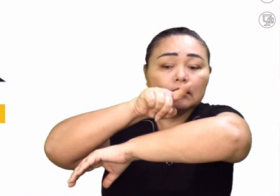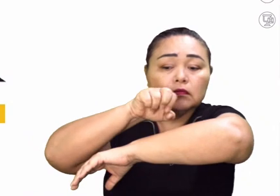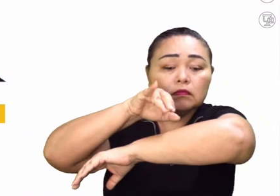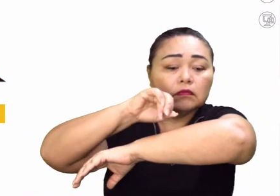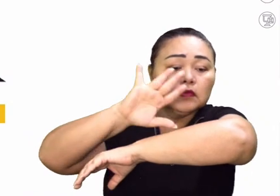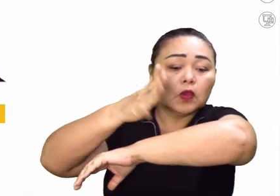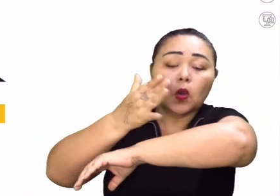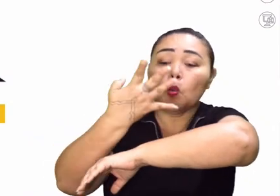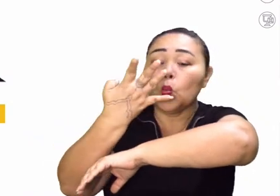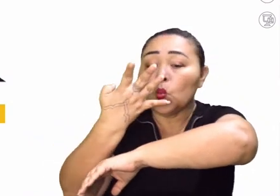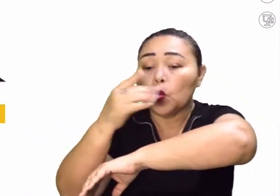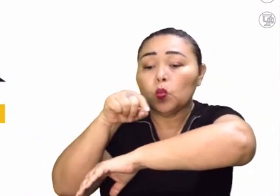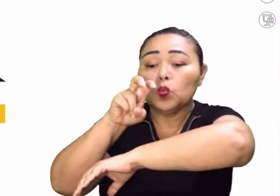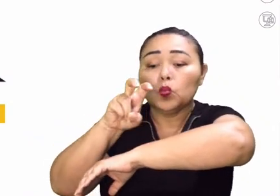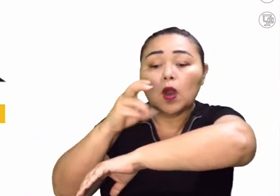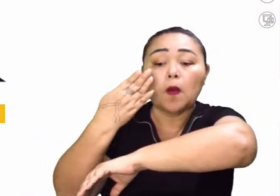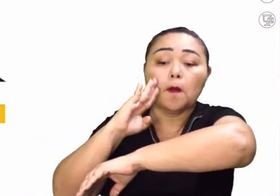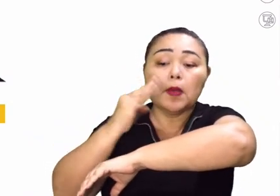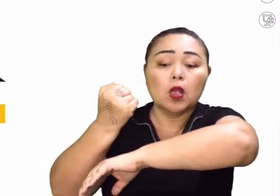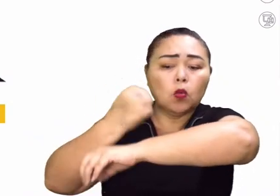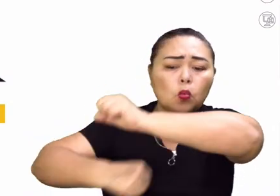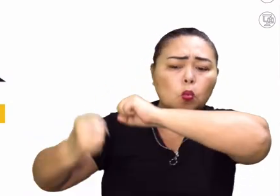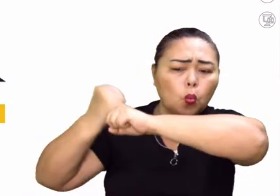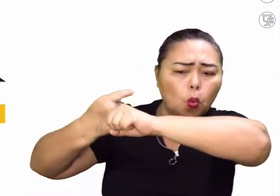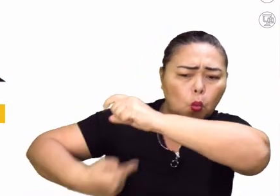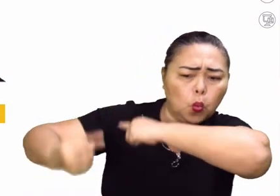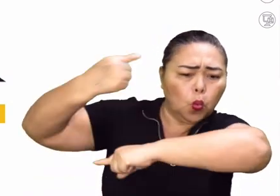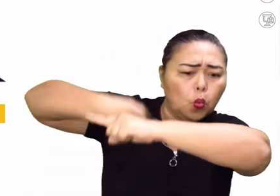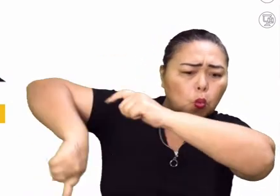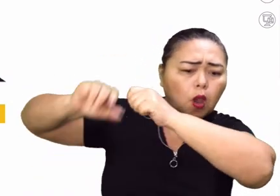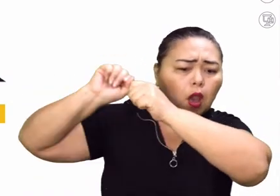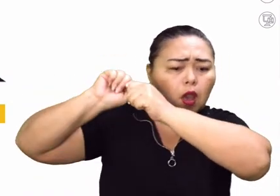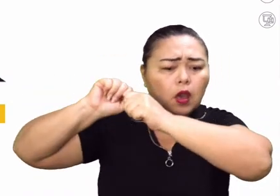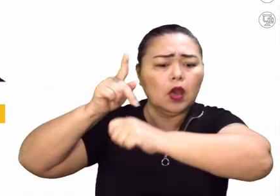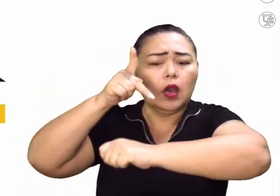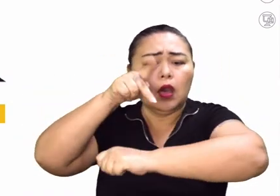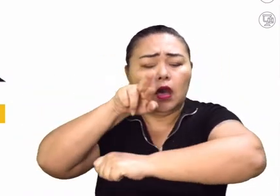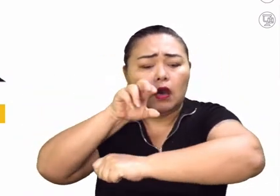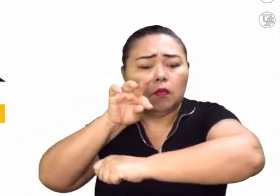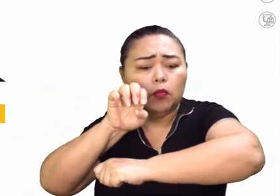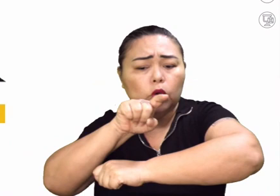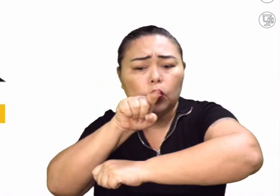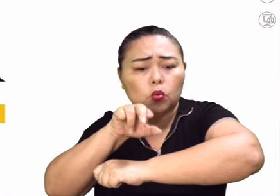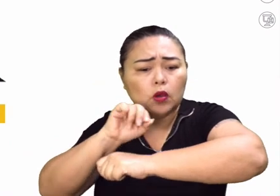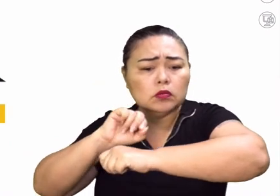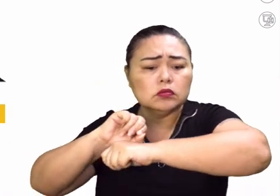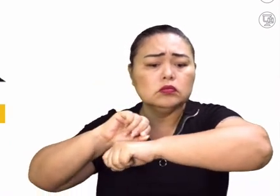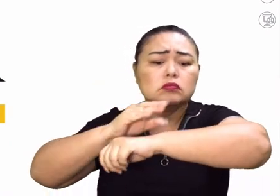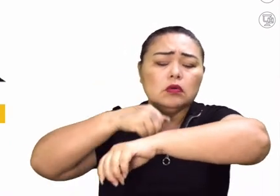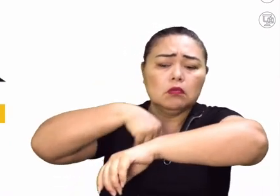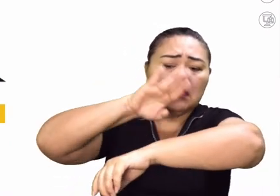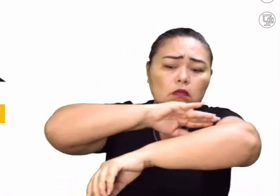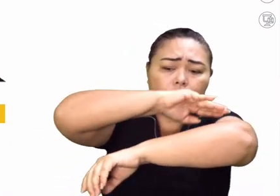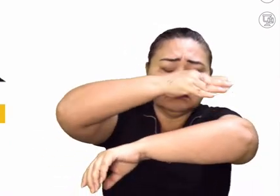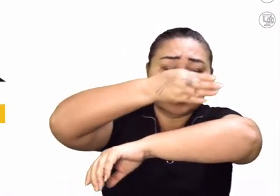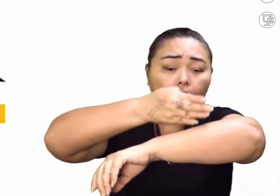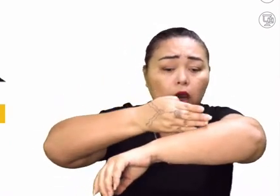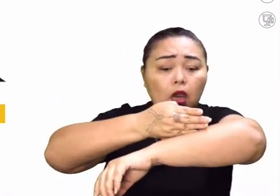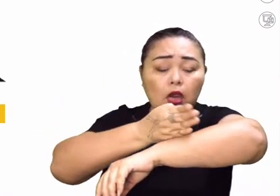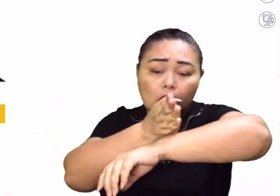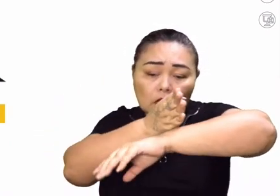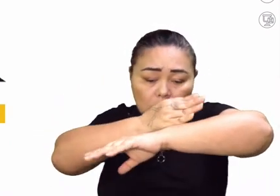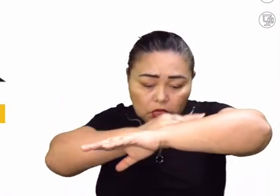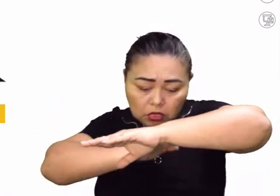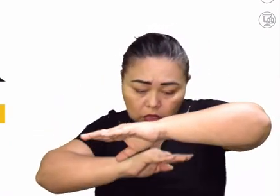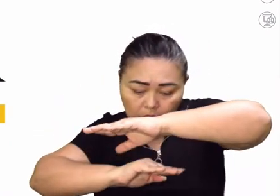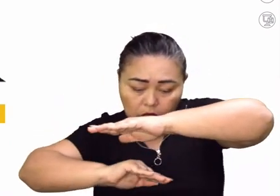4,5 bilhões de ano aí depois a gente tem a era proterozóica que ainda formação de mais escudo cristalinos já as